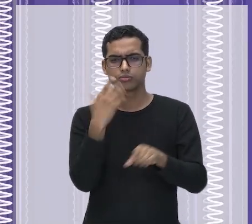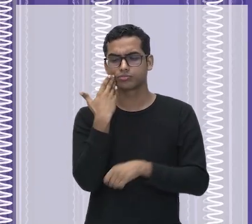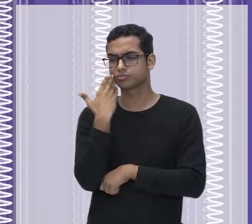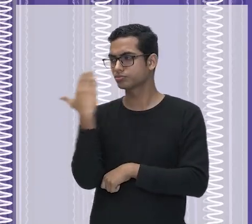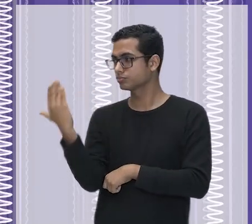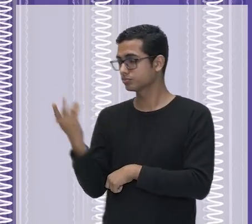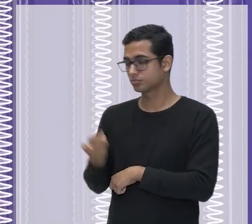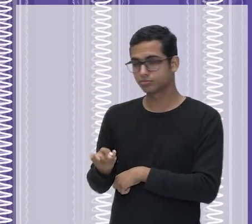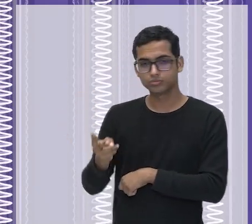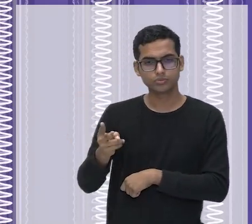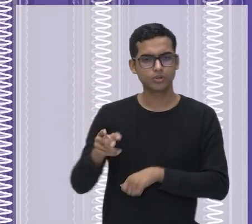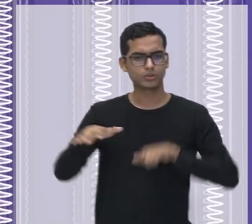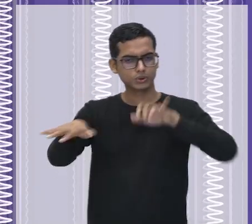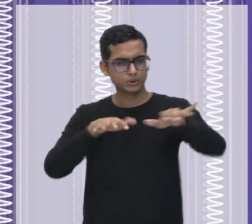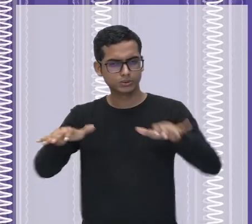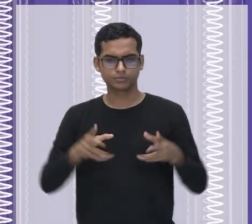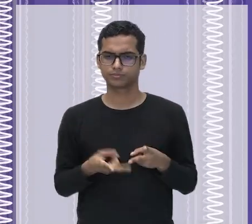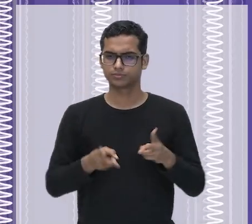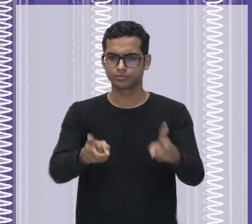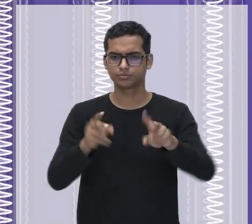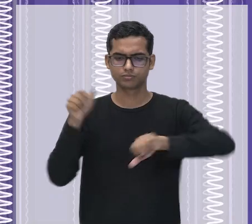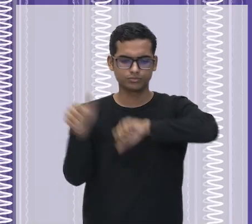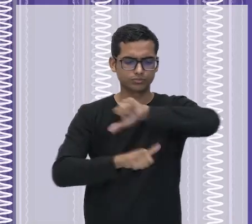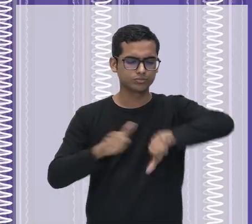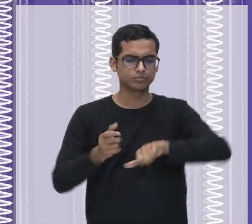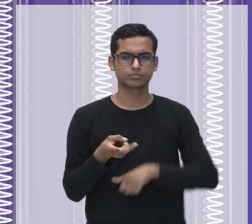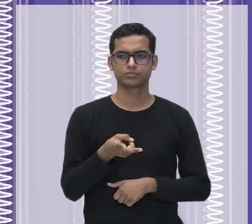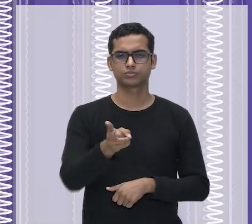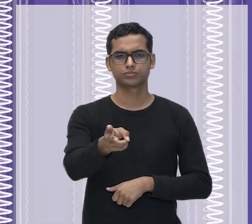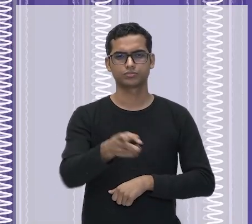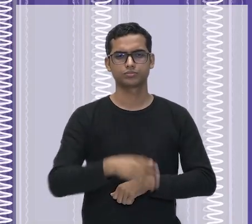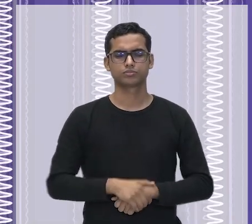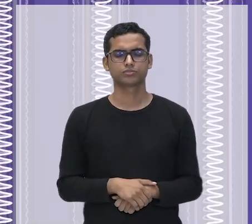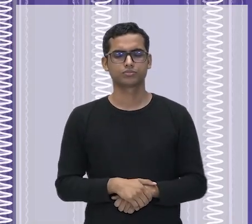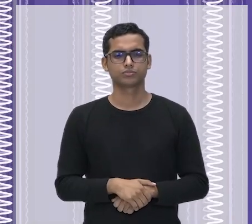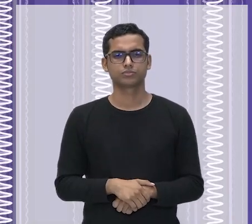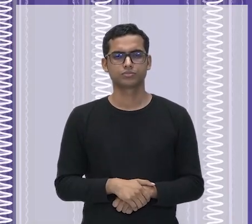em movimento. Ok.